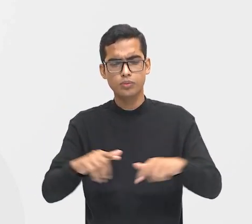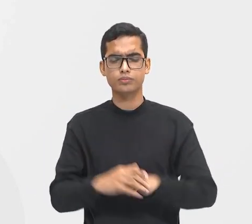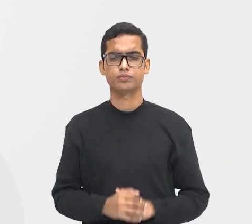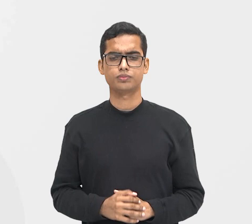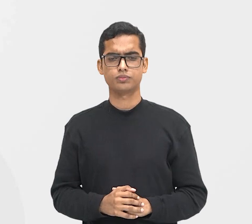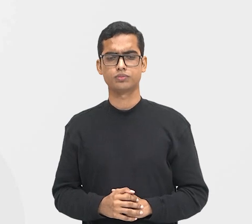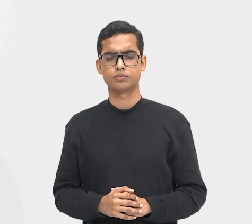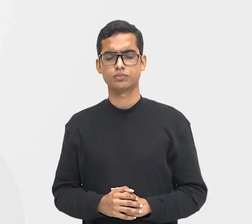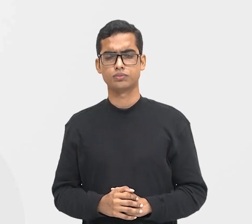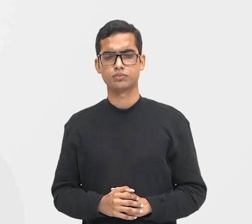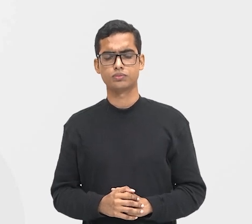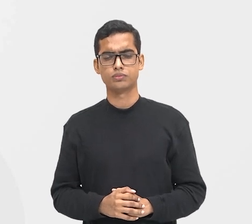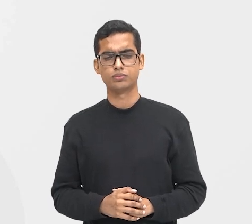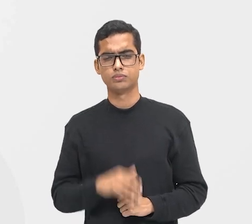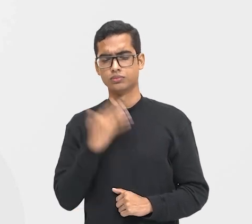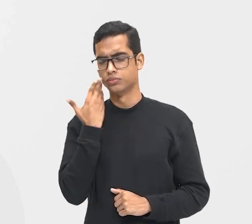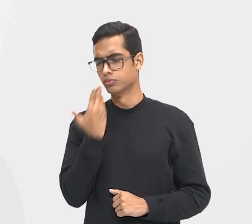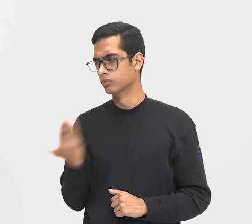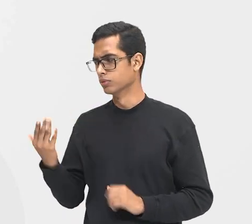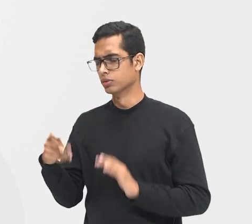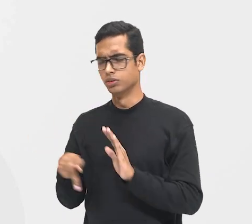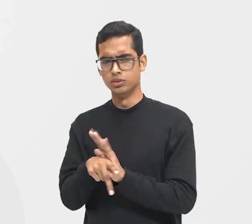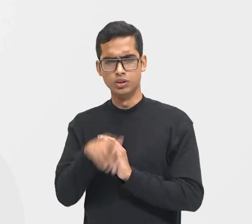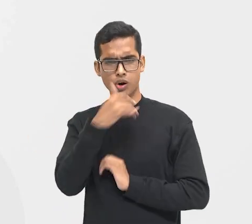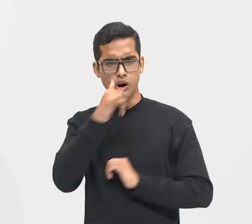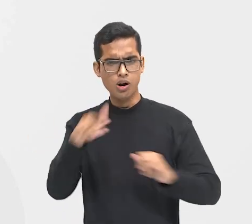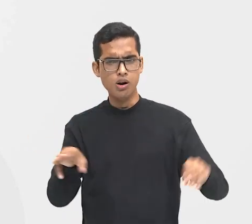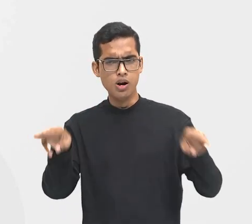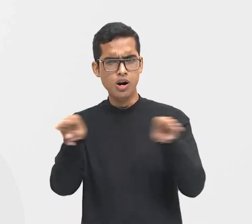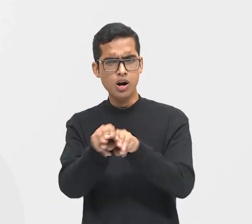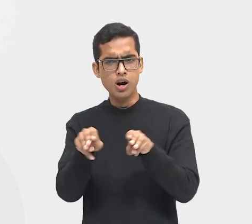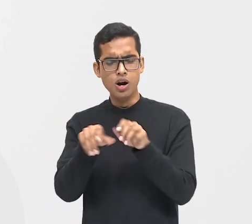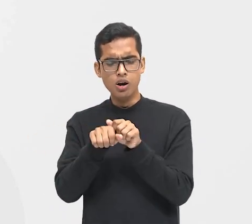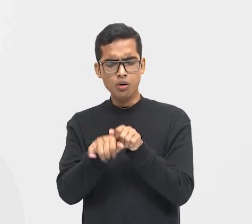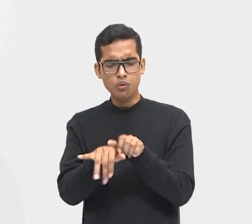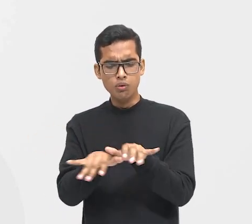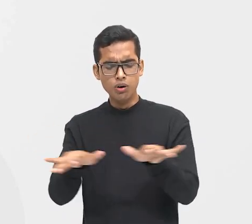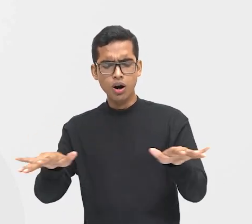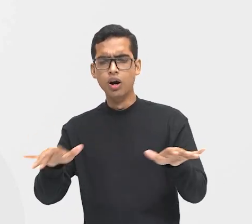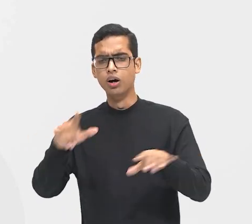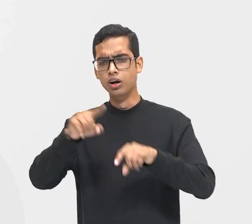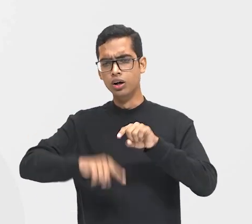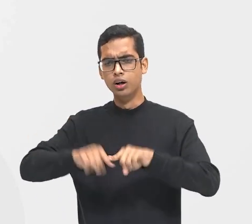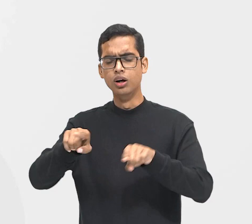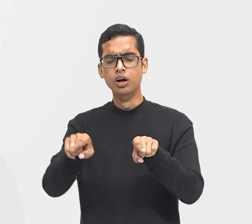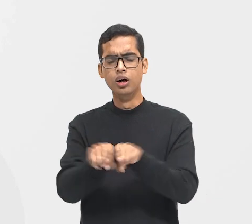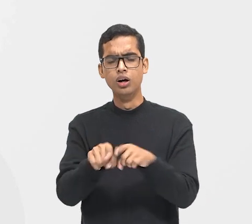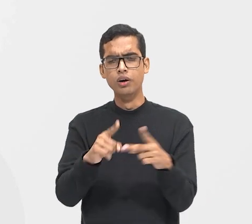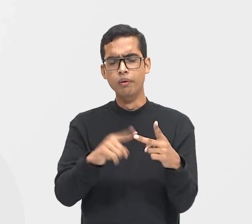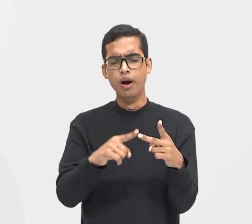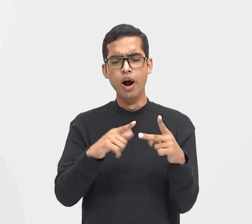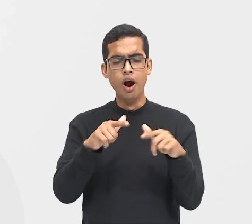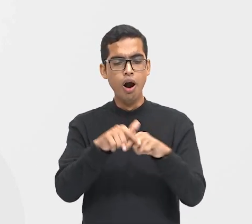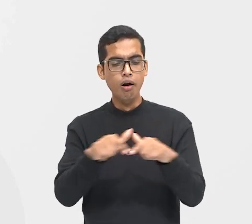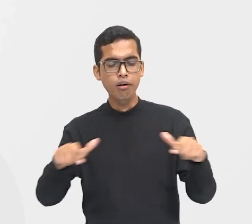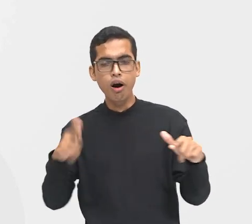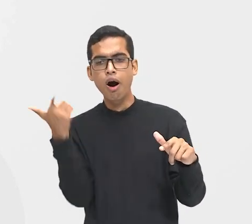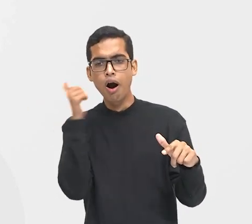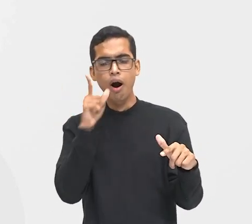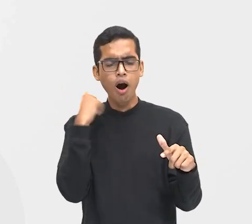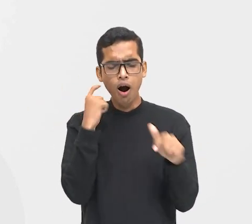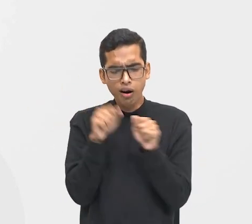meios materiais, aqui no caso das ondas eletromagnéticas, elas se propagam tanto em meios materiais quanto no vácuo. E